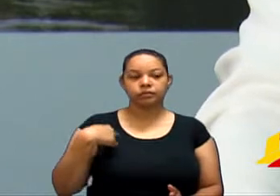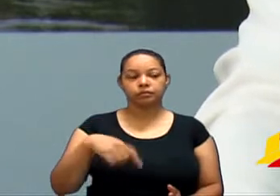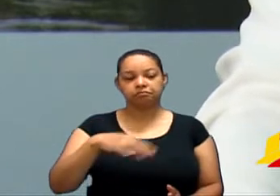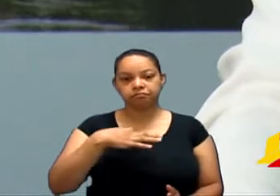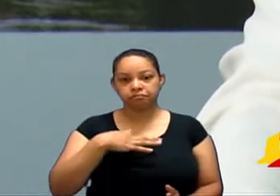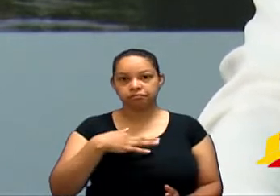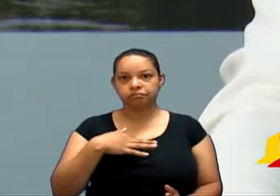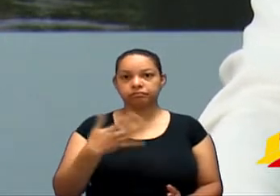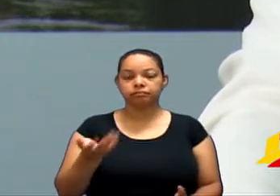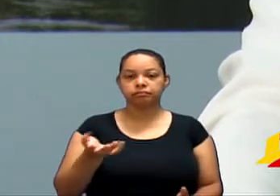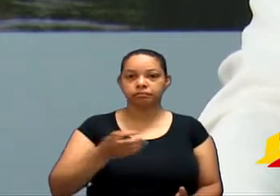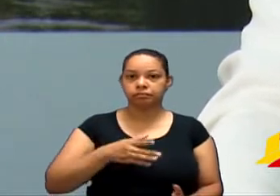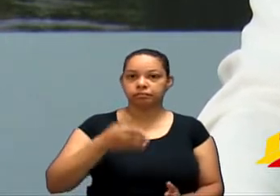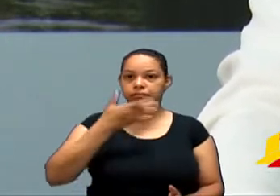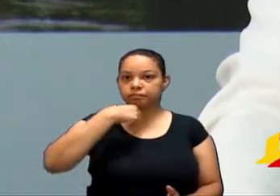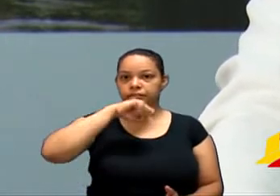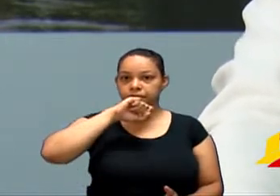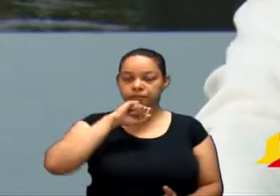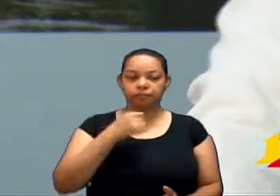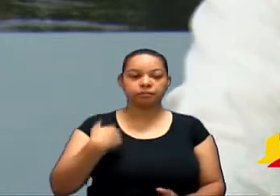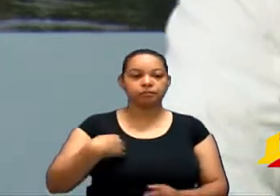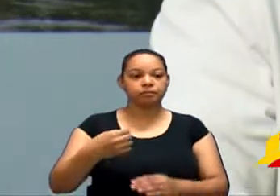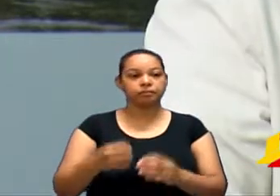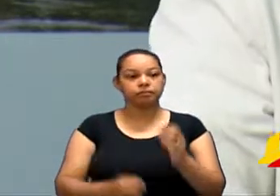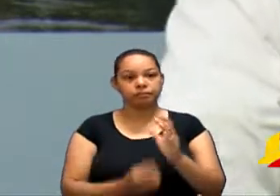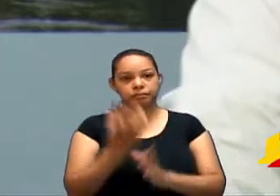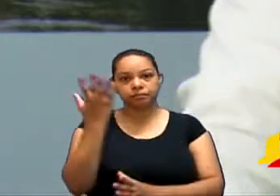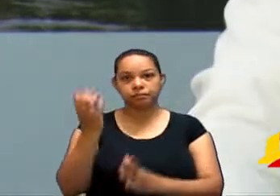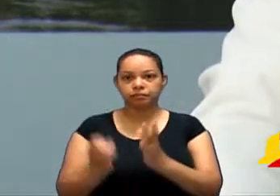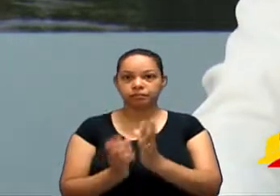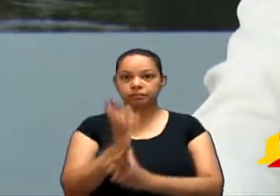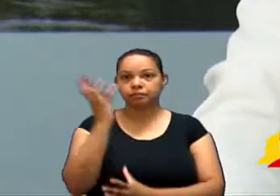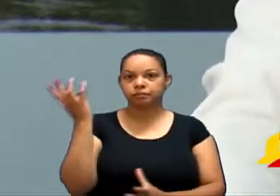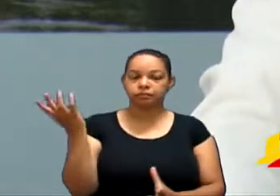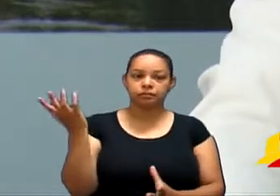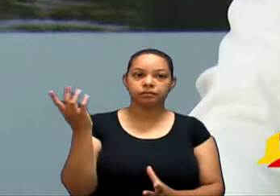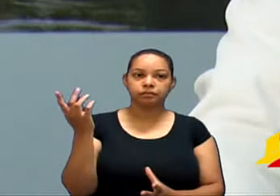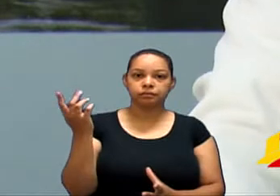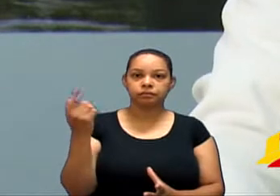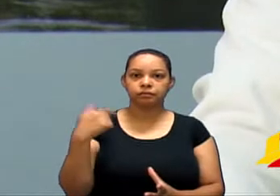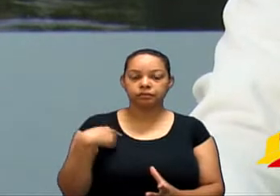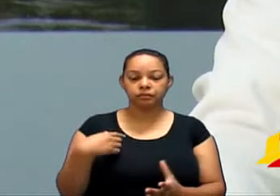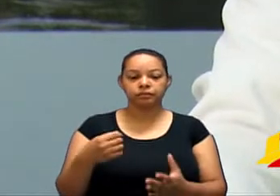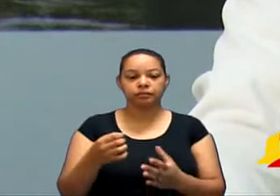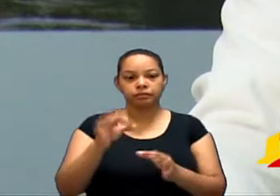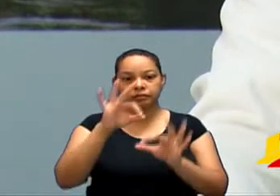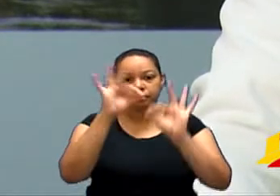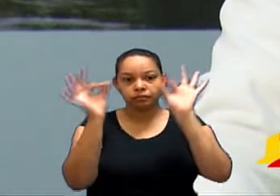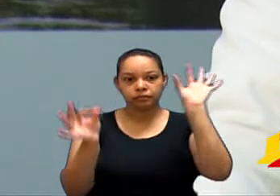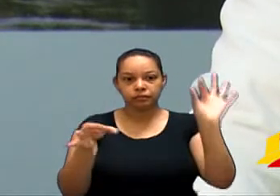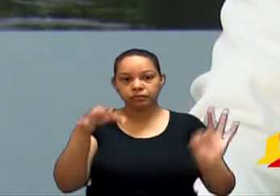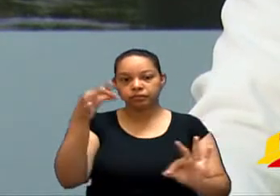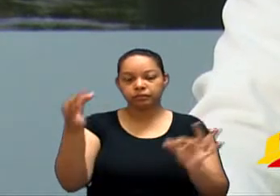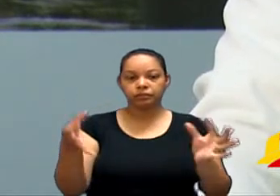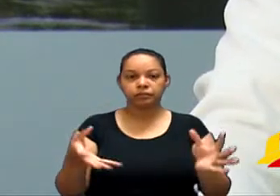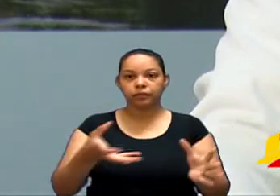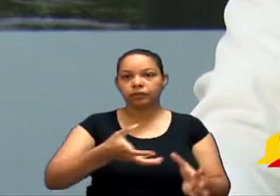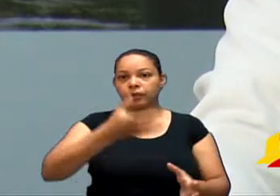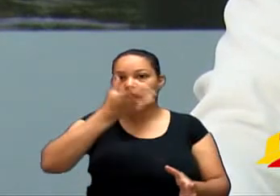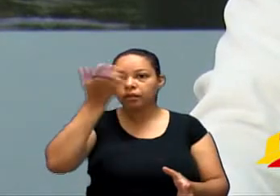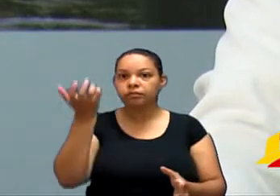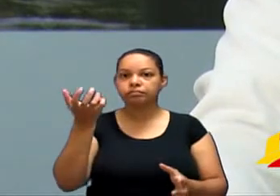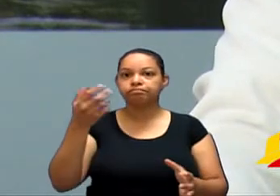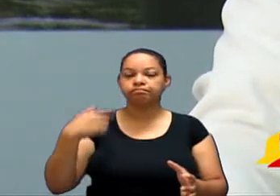e meu pai é o agricultor todo ramo que estando em mim não der fruto ele